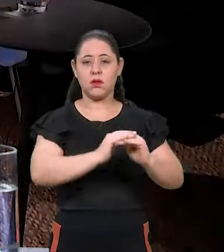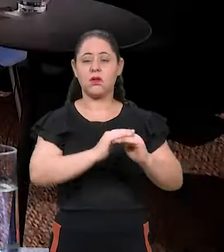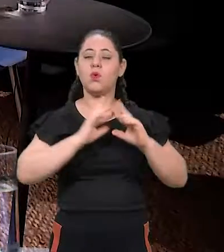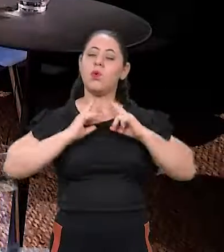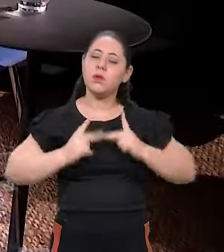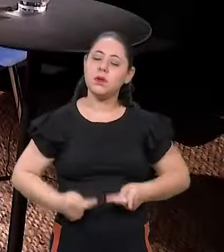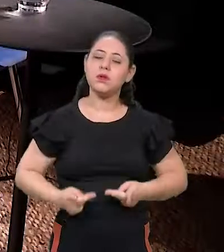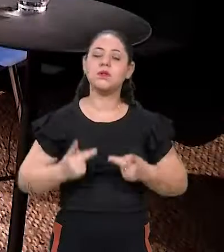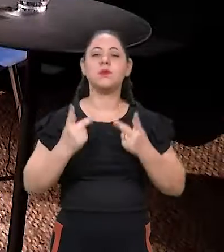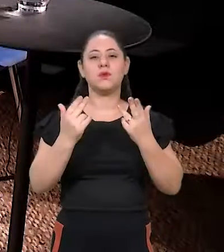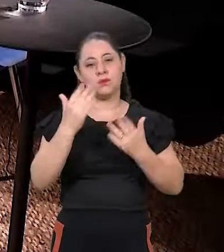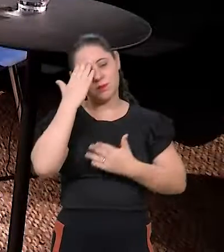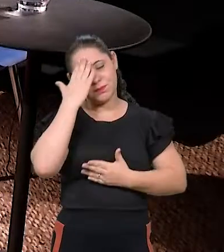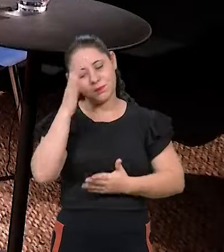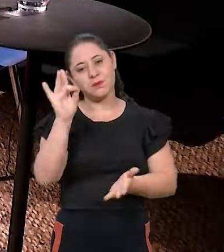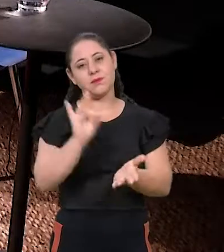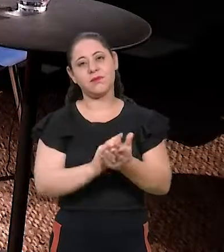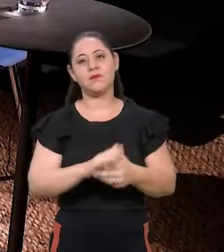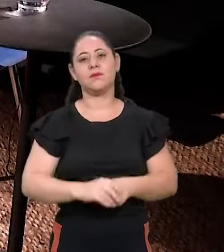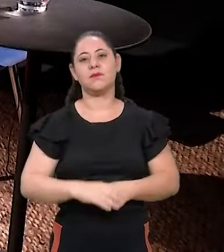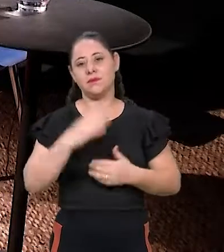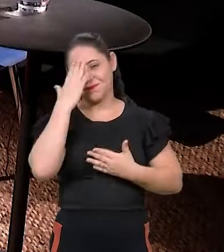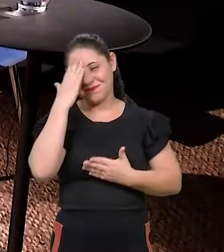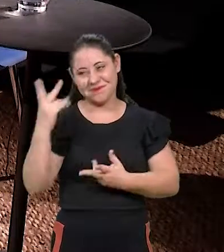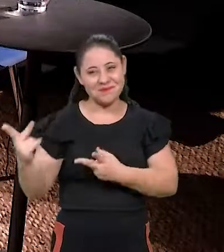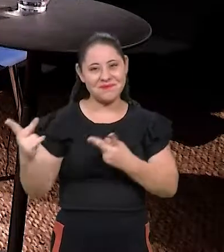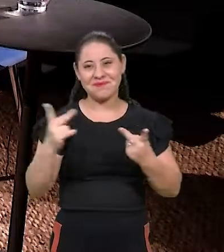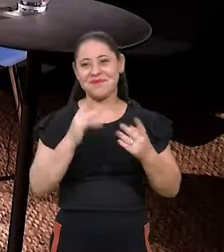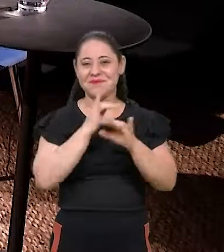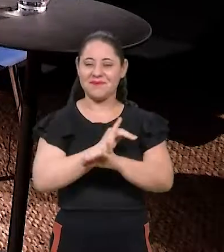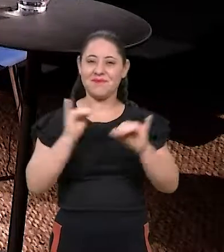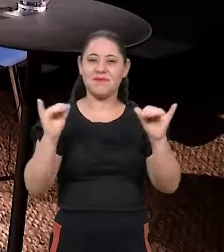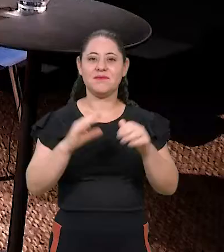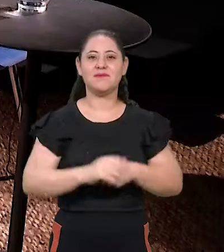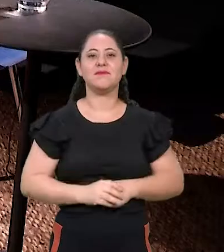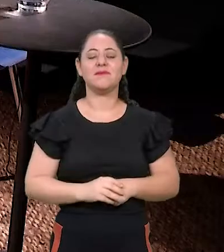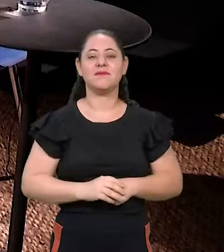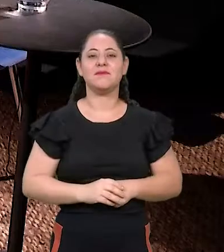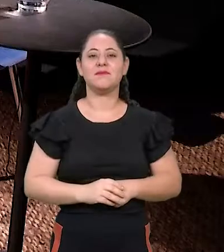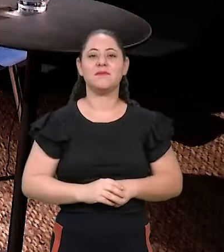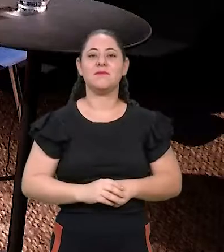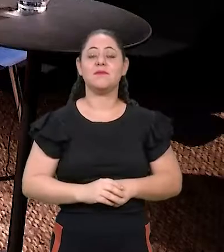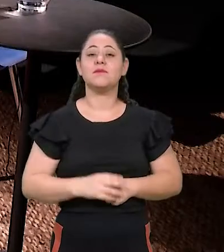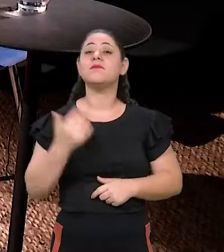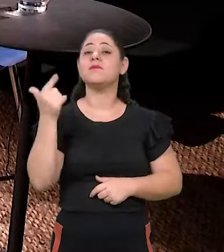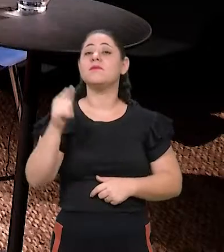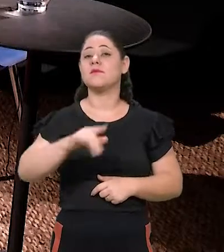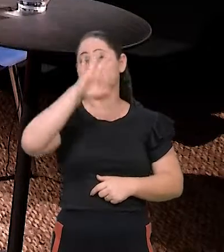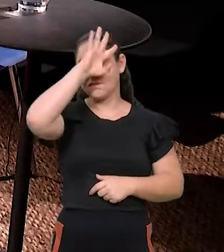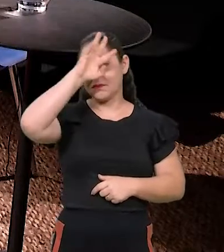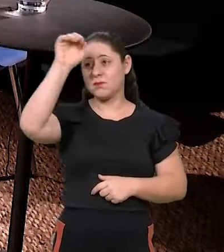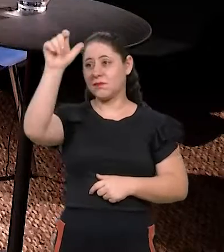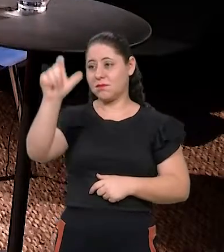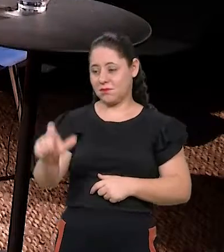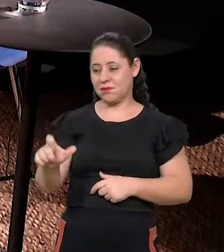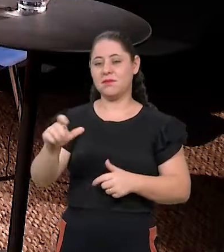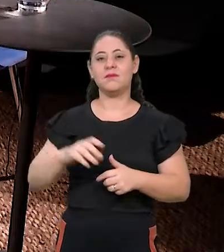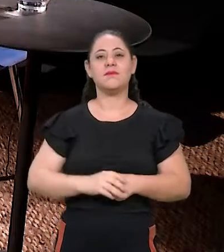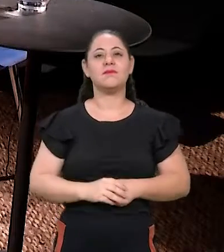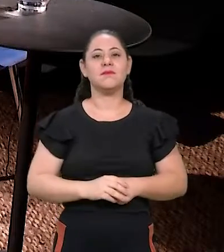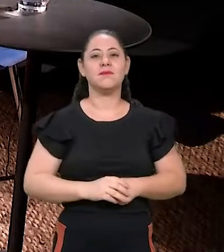mesmo. Obrigado por ter me convidado para esse programa. Bom, e essa foi mais uma edição do programa Personalidades com Cláudio